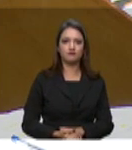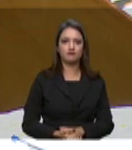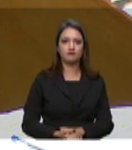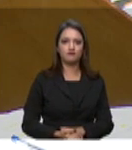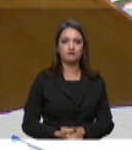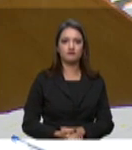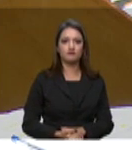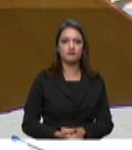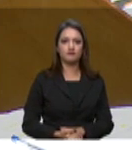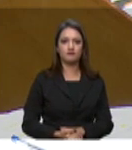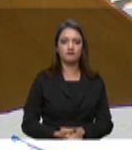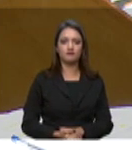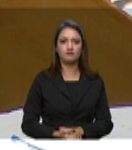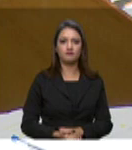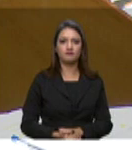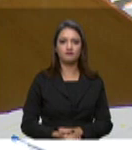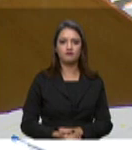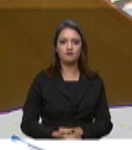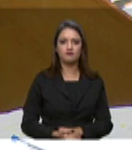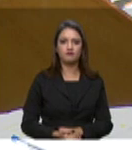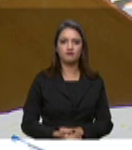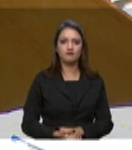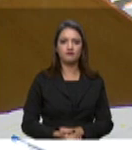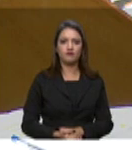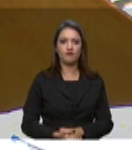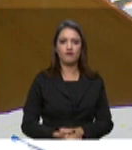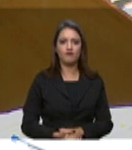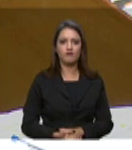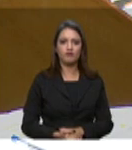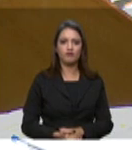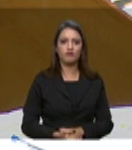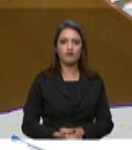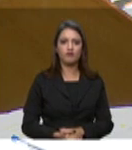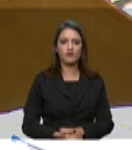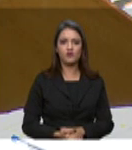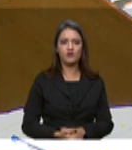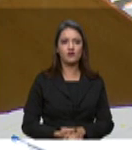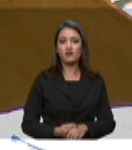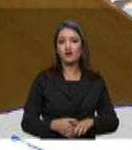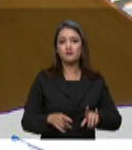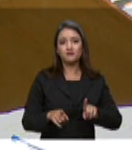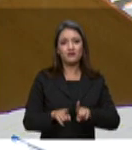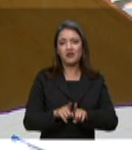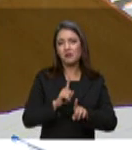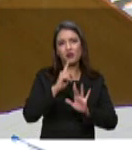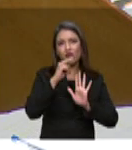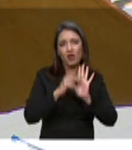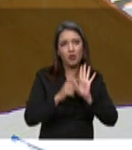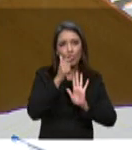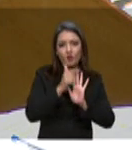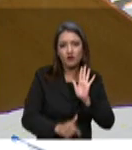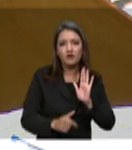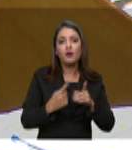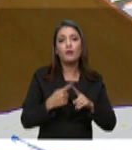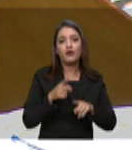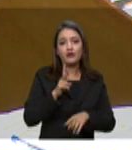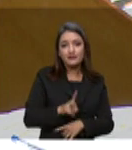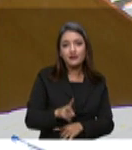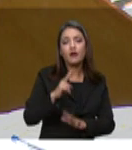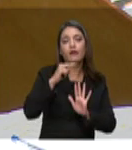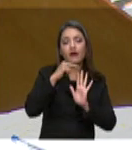E aí as falas e prossegue e eu vou me abster tá meio da Leitura porque a cada momento que se lê